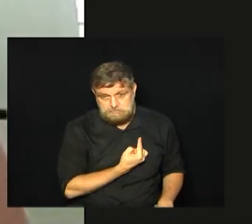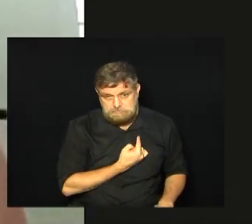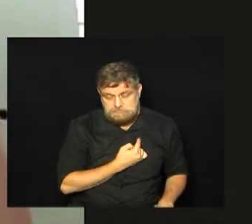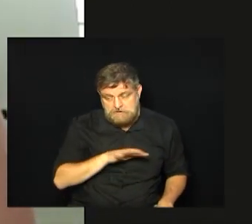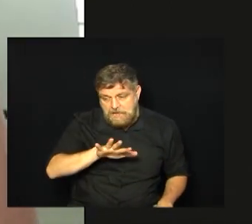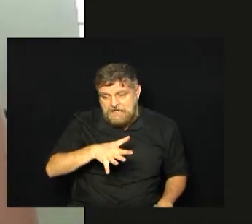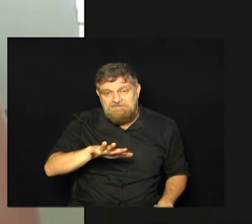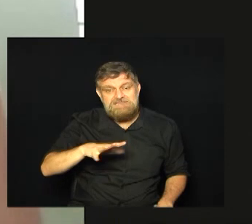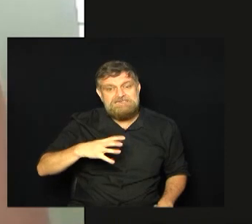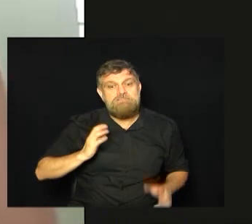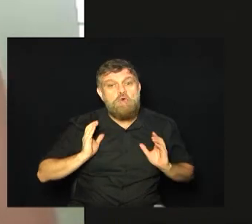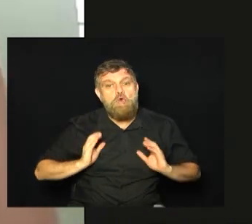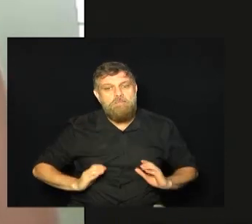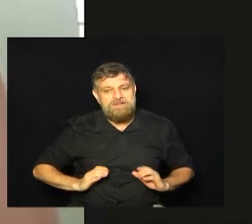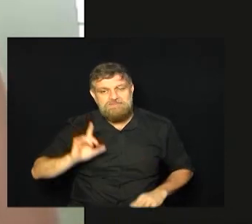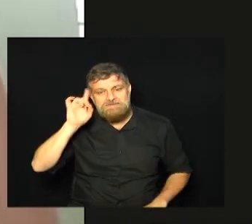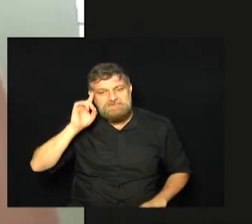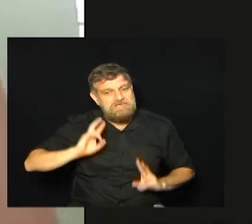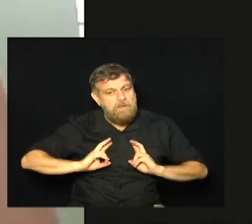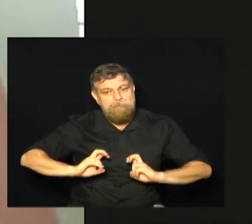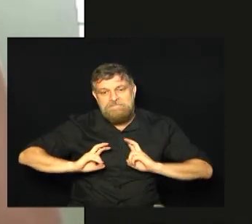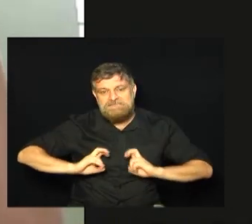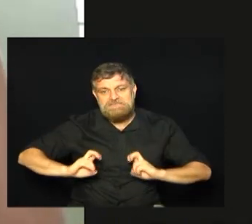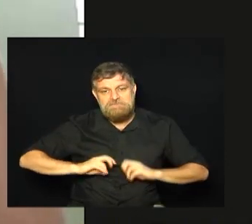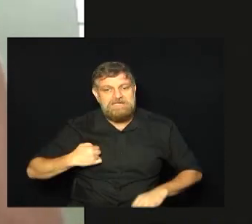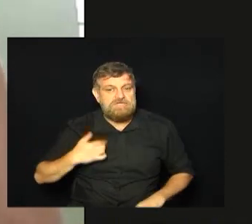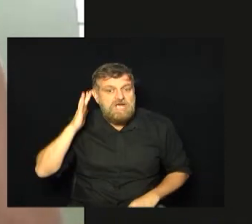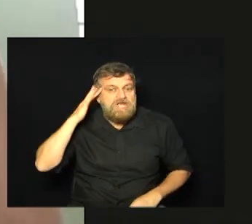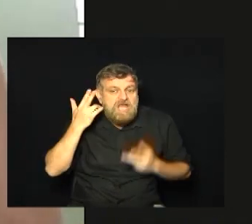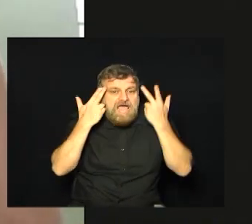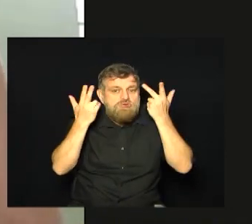esse comportamento no dia a dia sem perceber, né? Uhum.